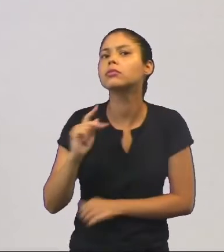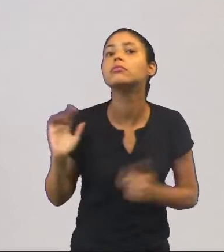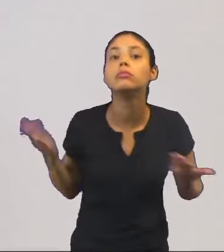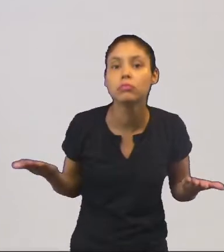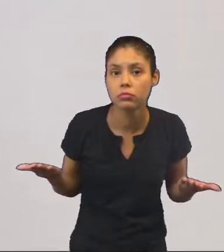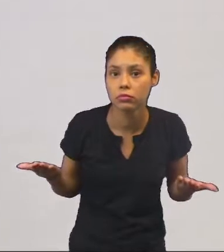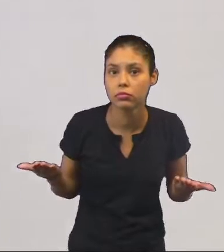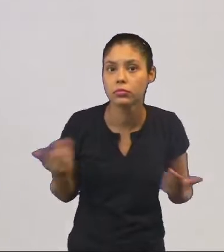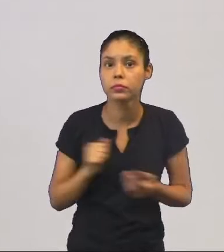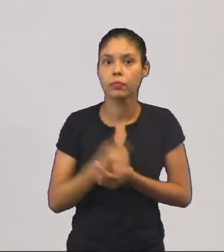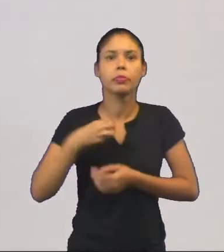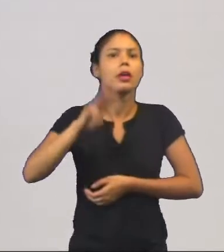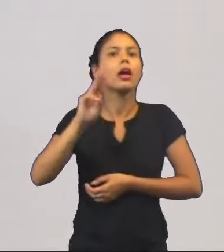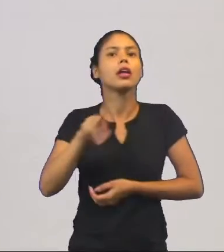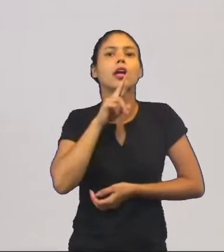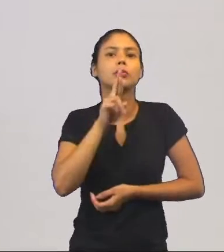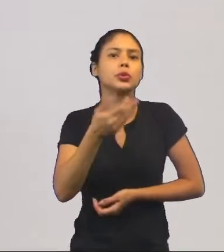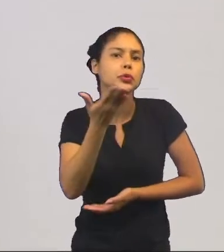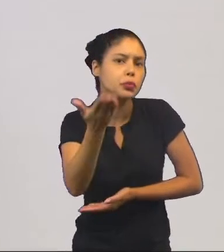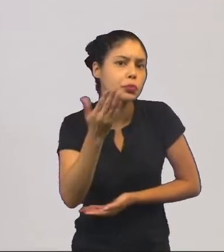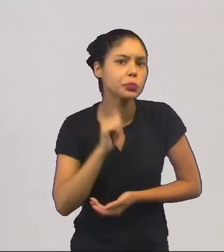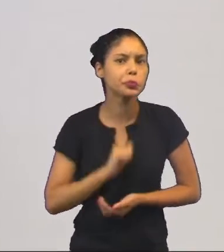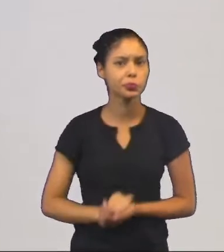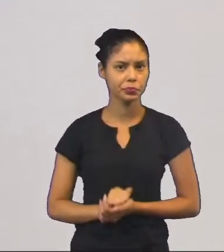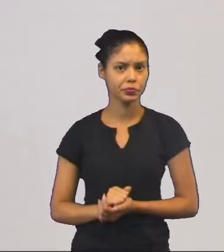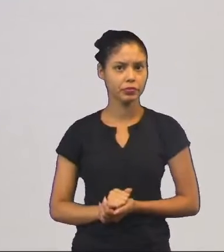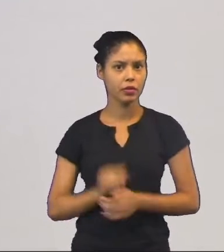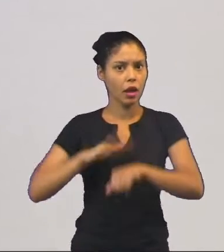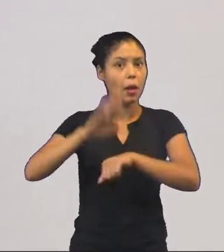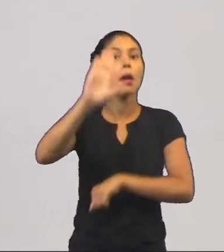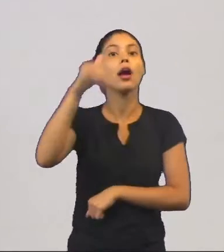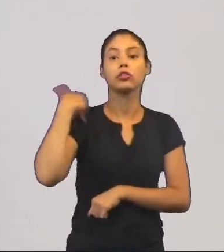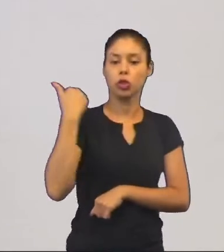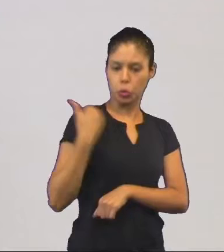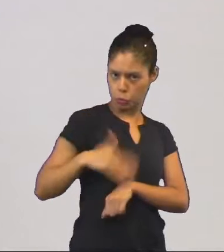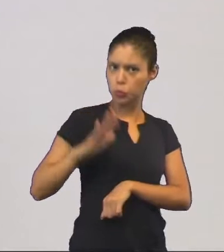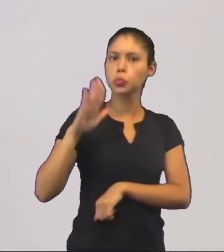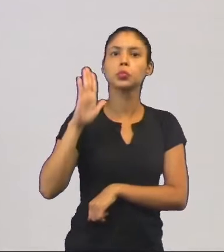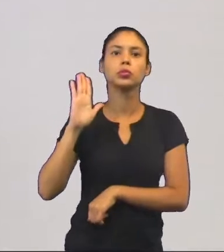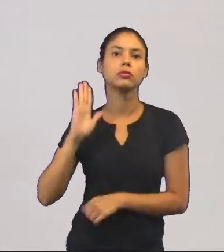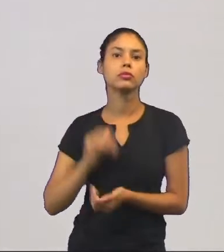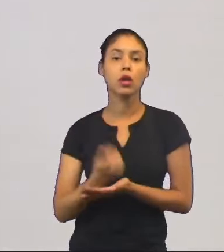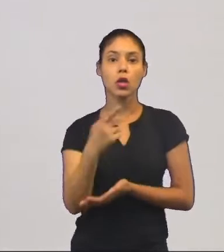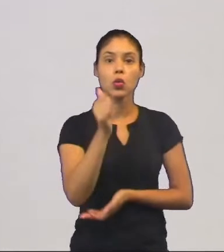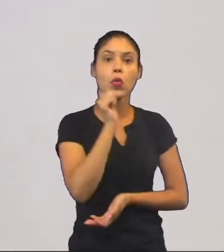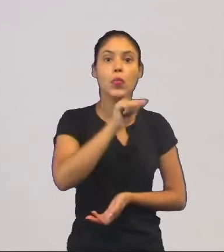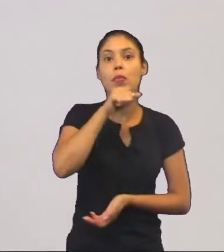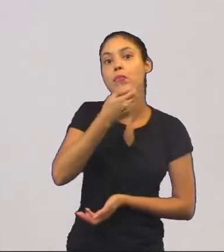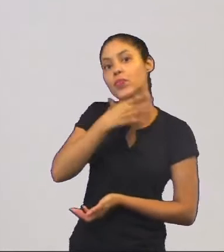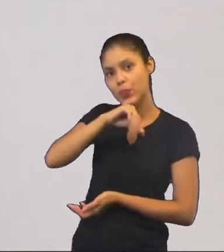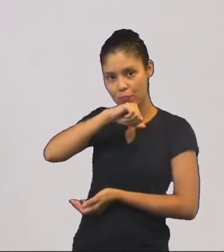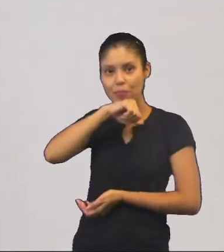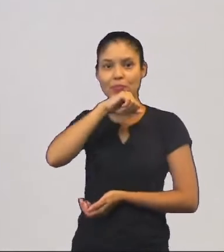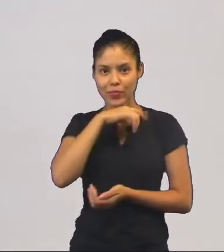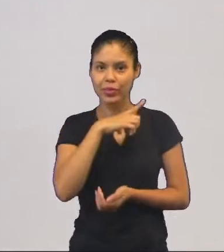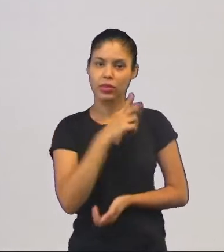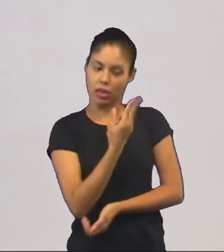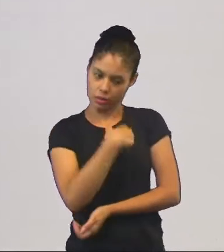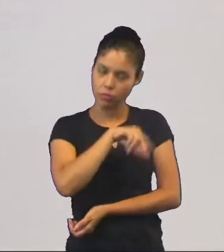responsáveis? Quem responde por você? Quem é maior de idade? O seu pai e a sua mãe